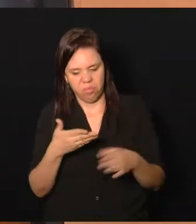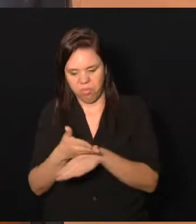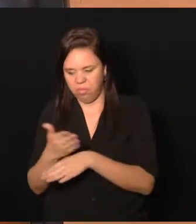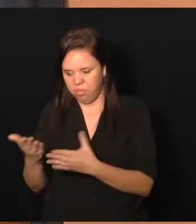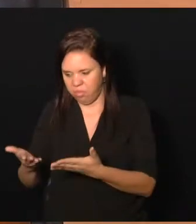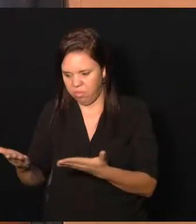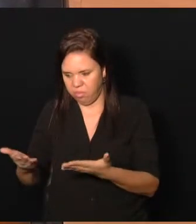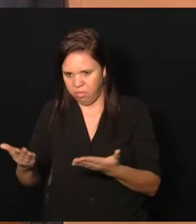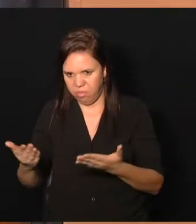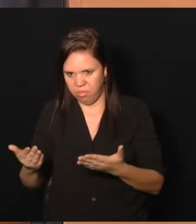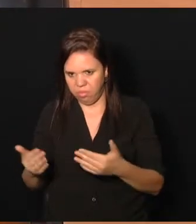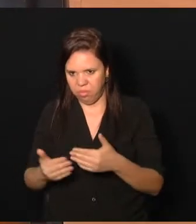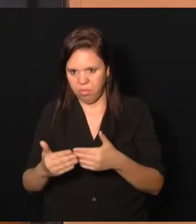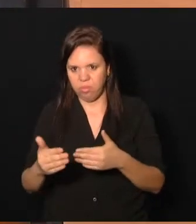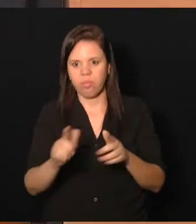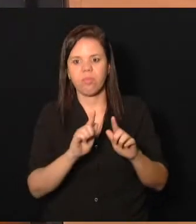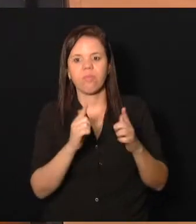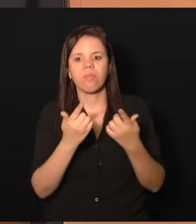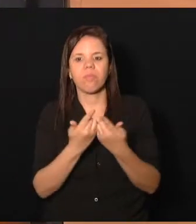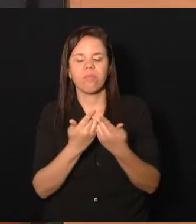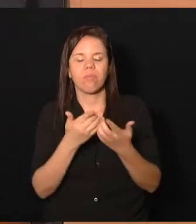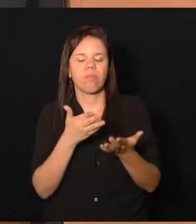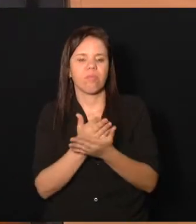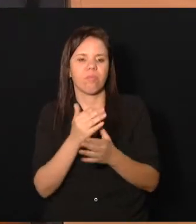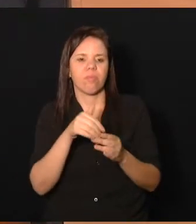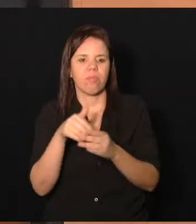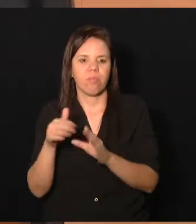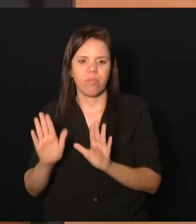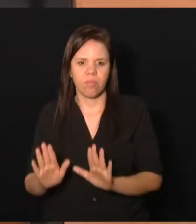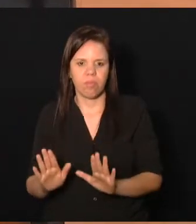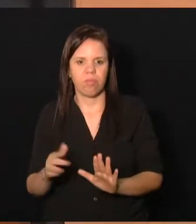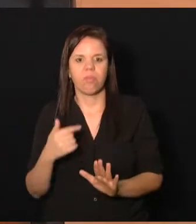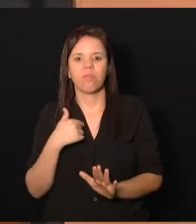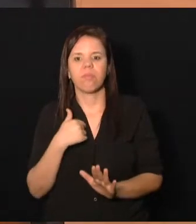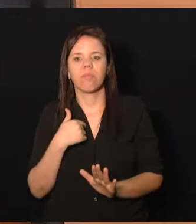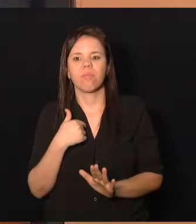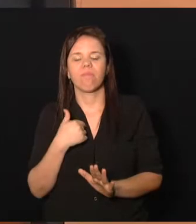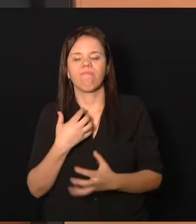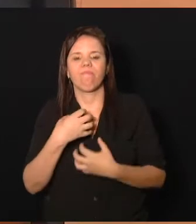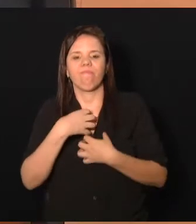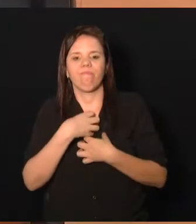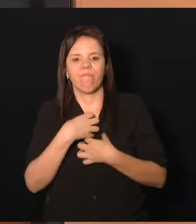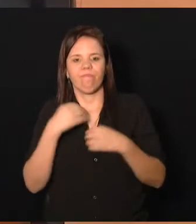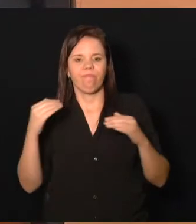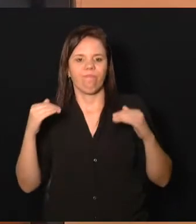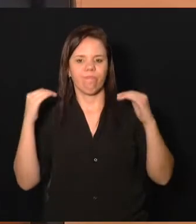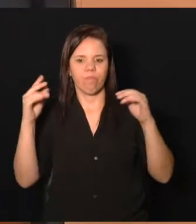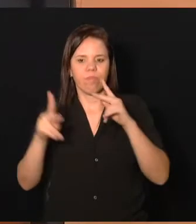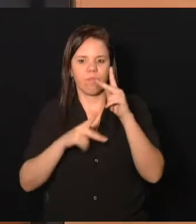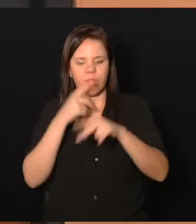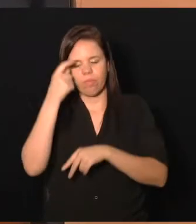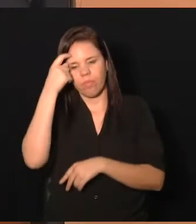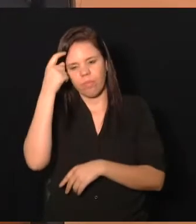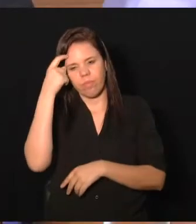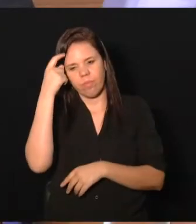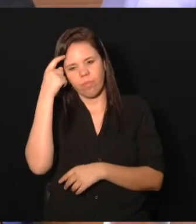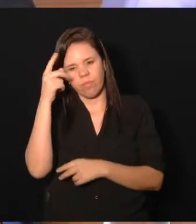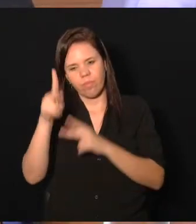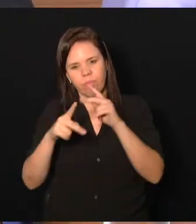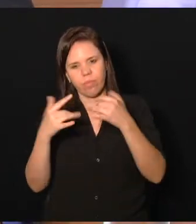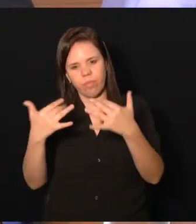nesse mandato, nessa gestão, e o ceticismo que impera sobre o povo é que me inquieta.